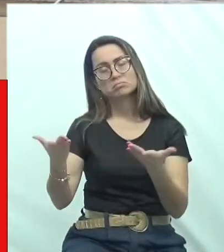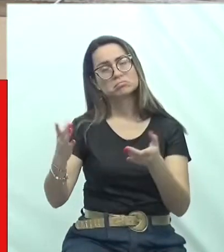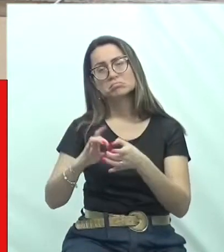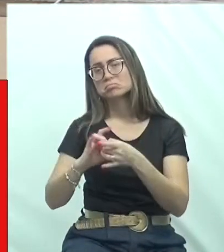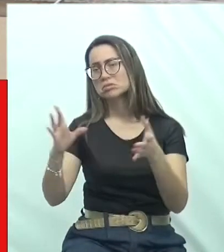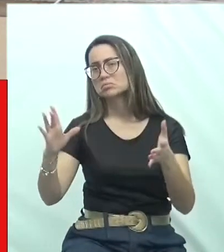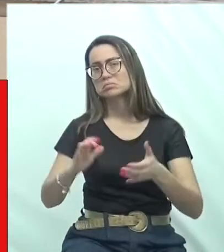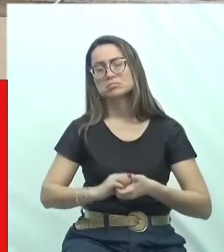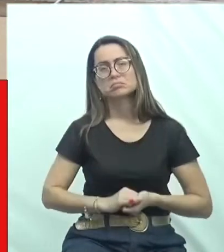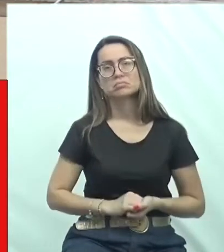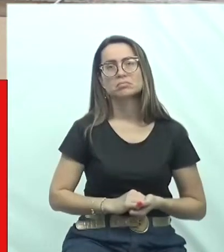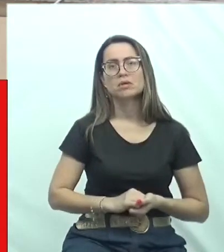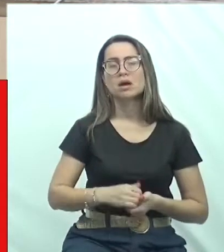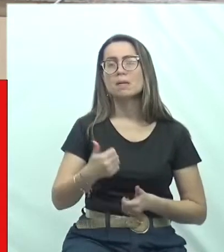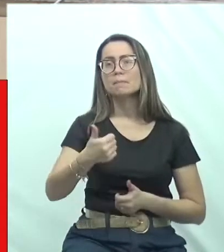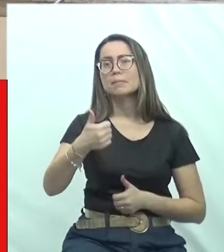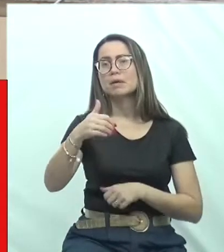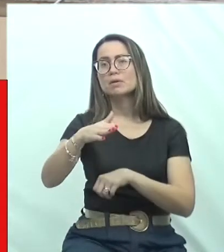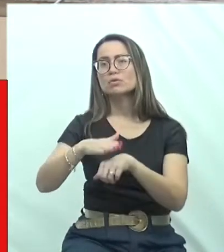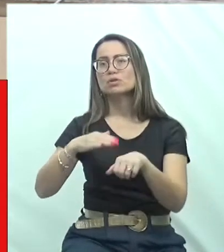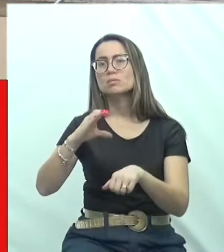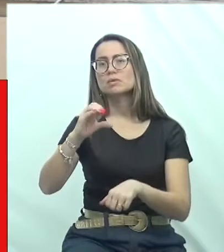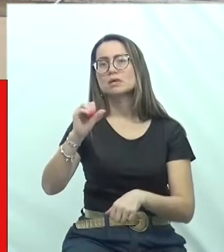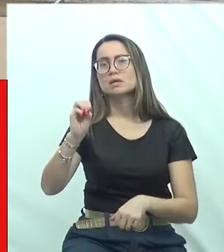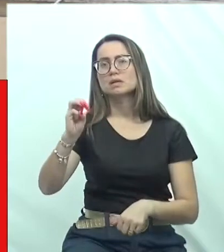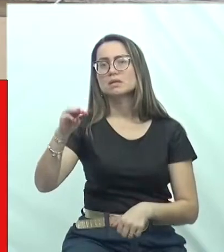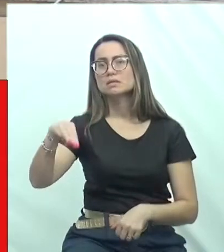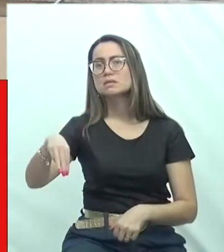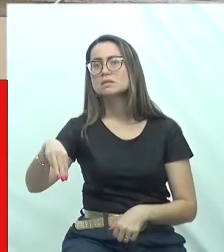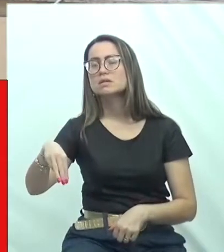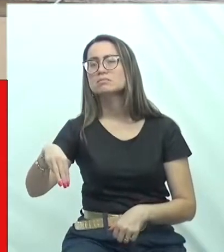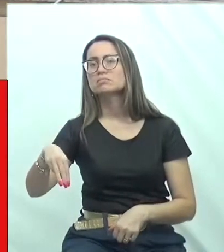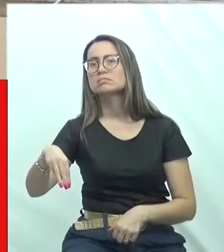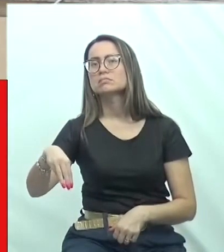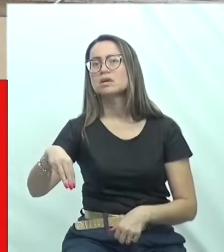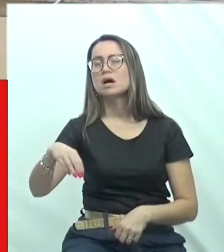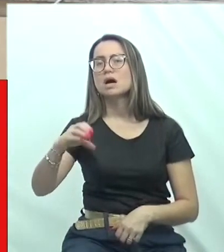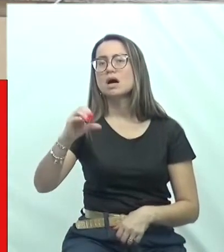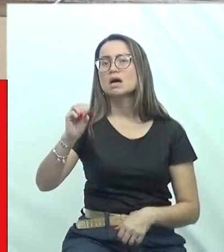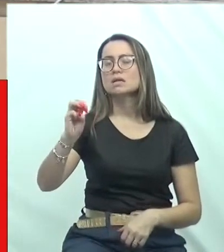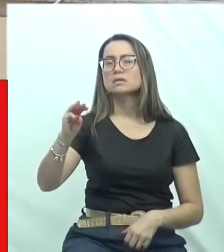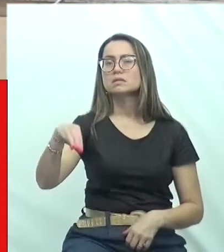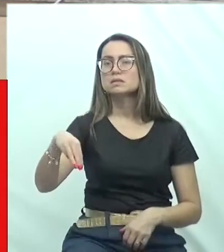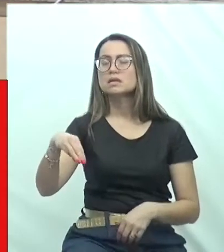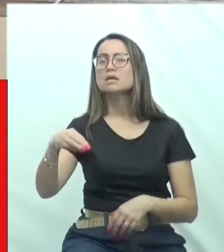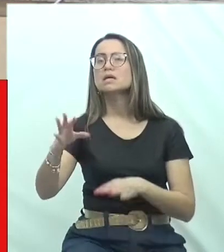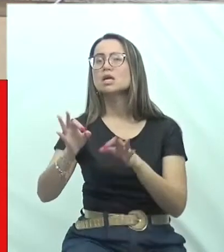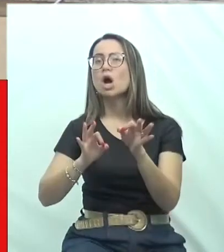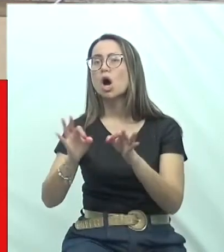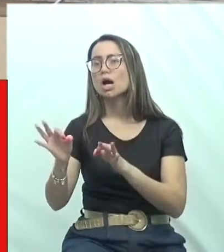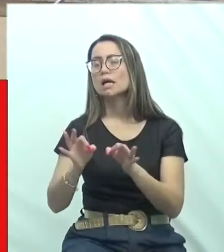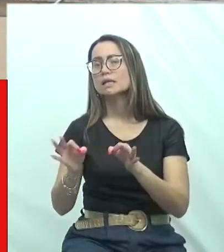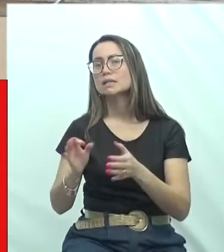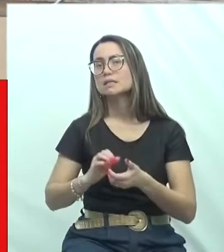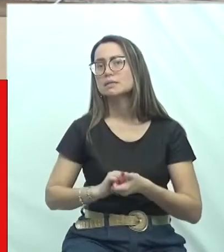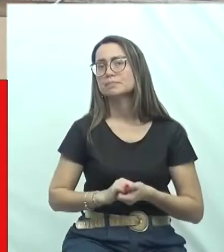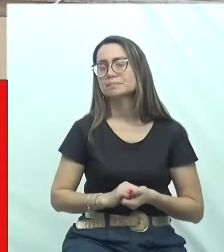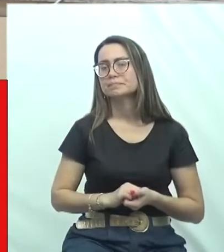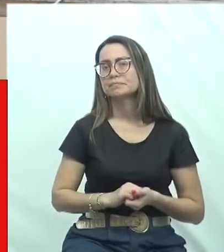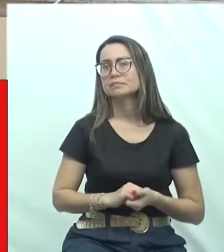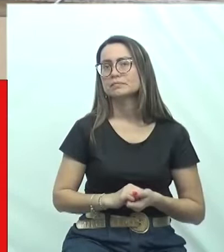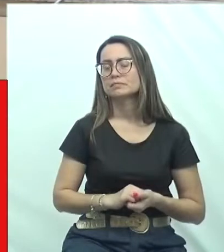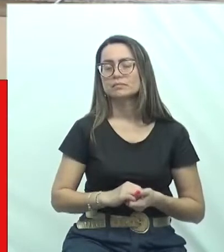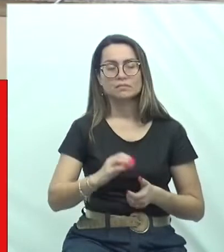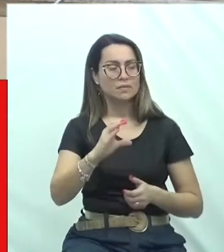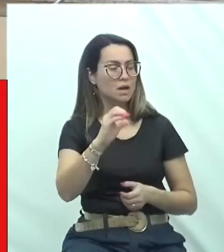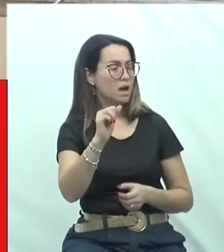primeiro, chamem a CISAM. Chamem a CISAM. A CISAM que normatize, que regulariza e diz o seguinte: